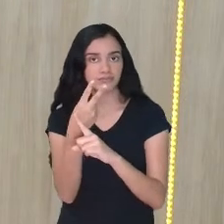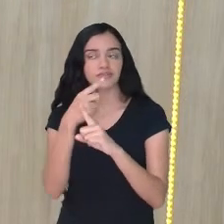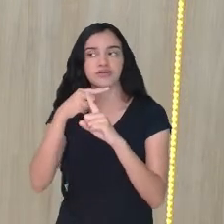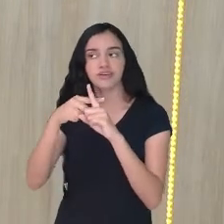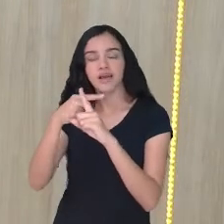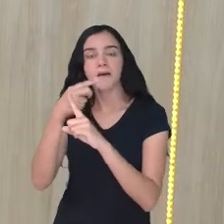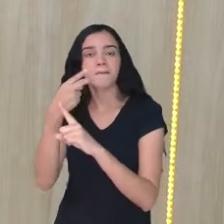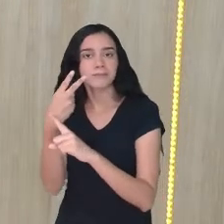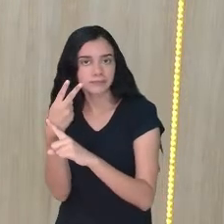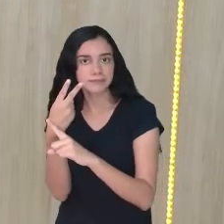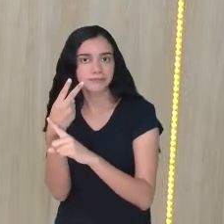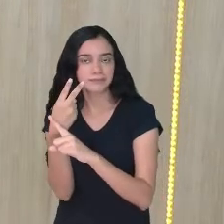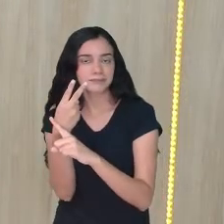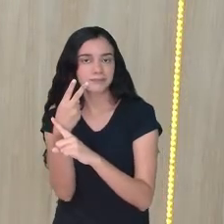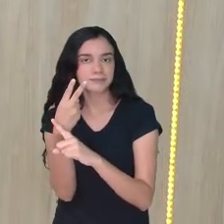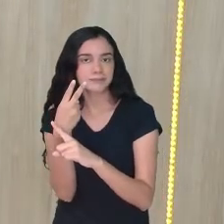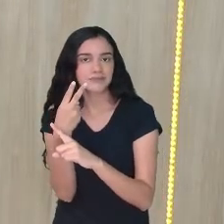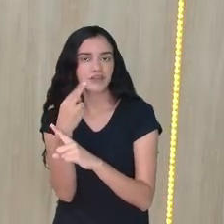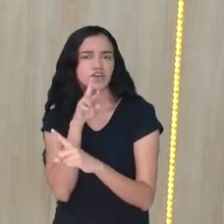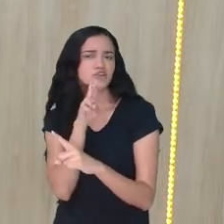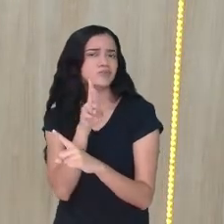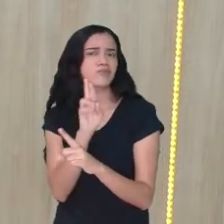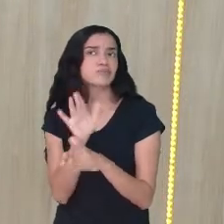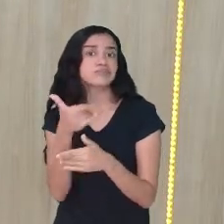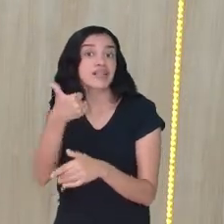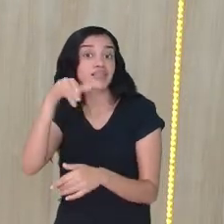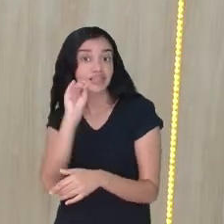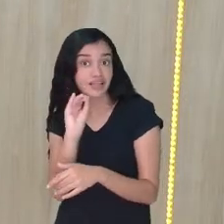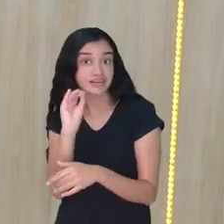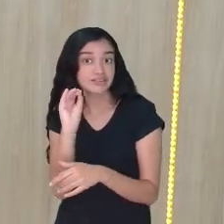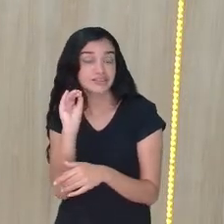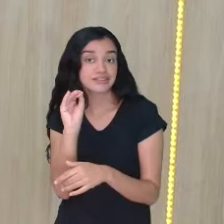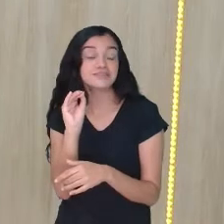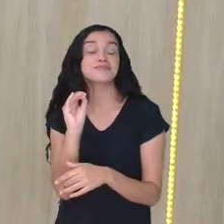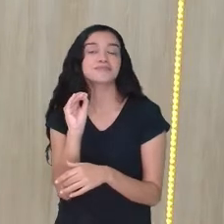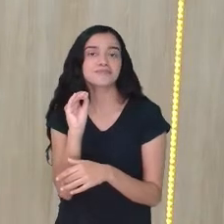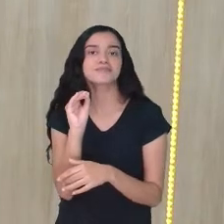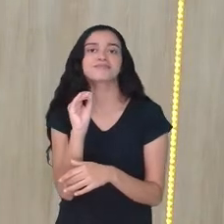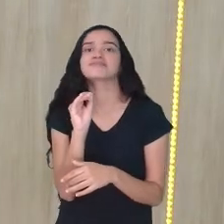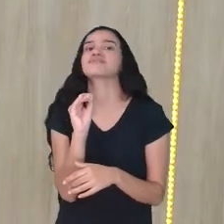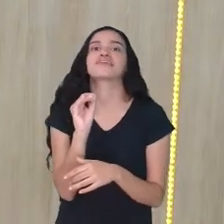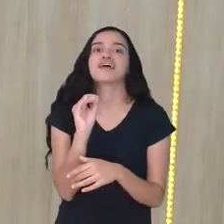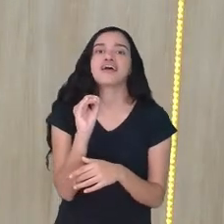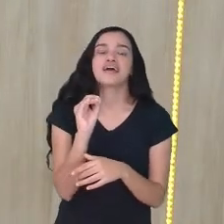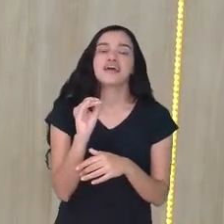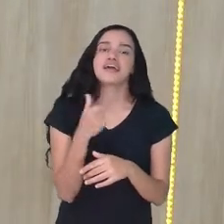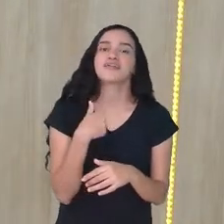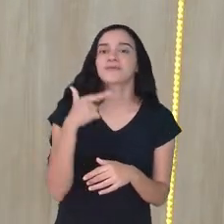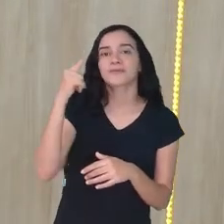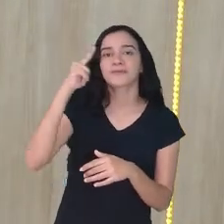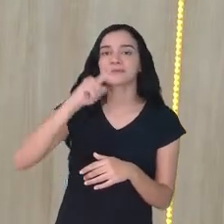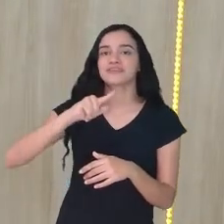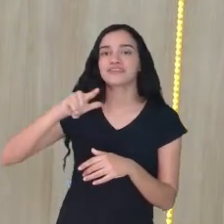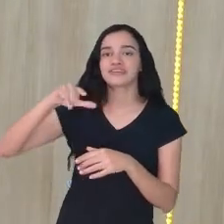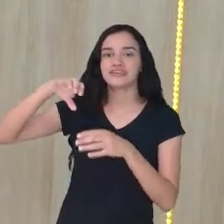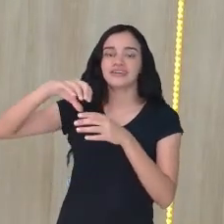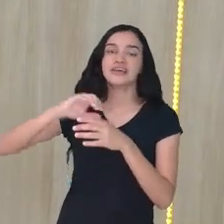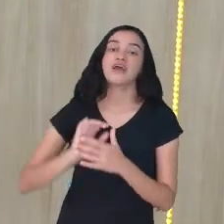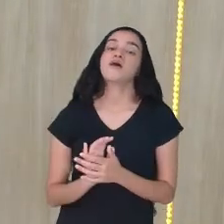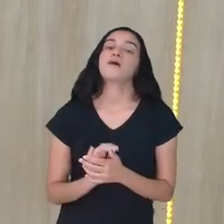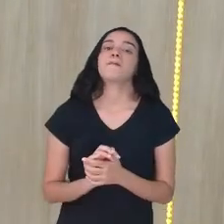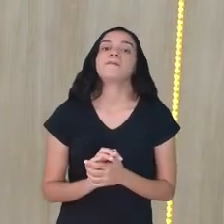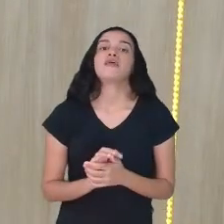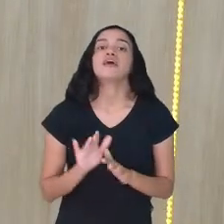mais 2, mais 2. Dá um total de 10. Não dá para soltar o controle, por isso que não deu para mostrar os